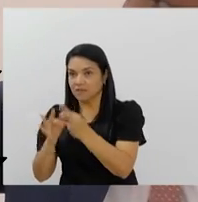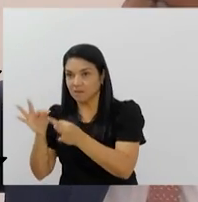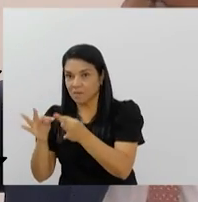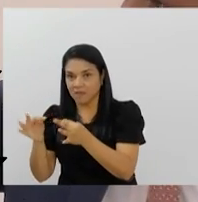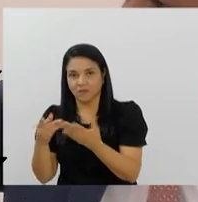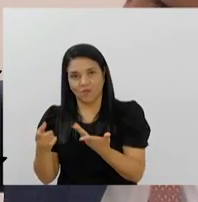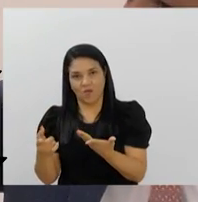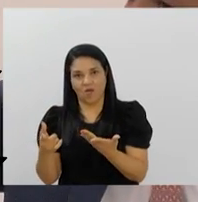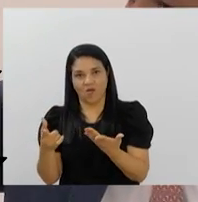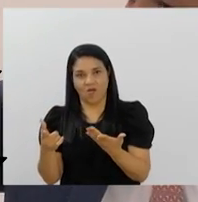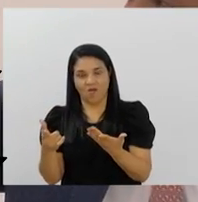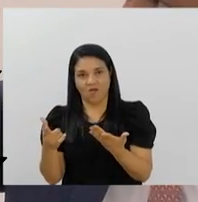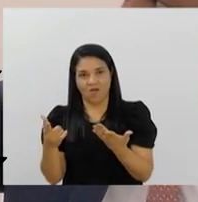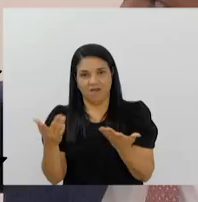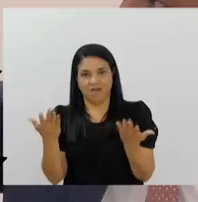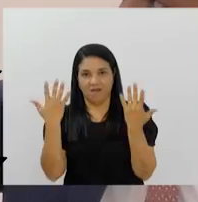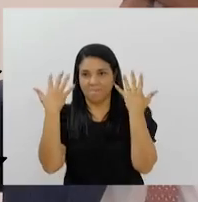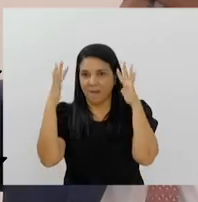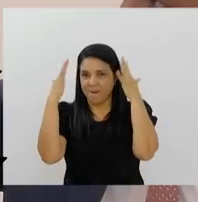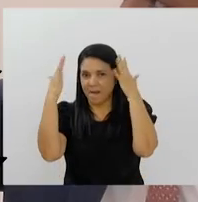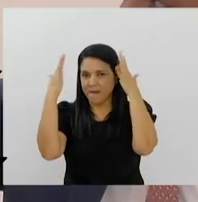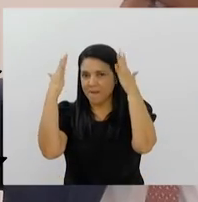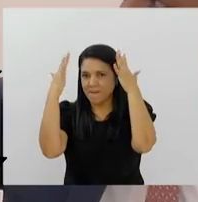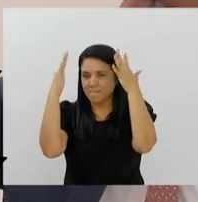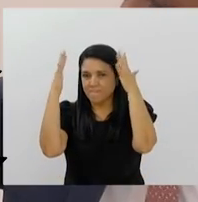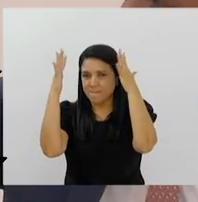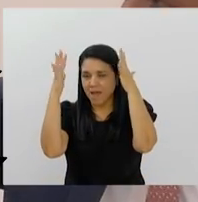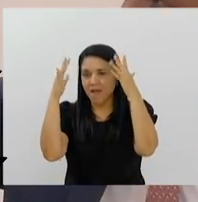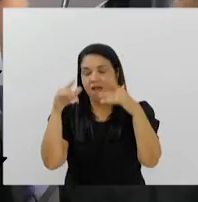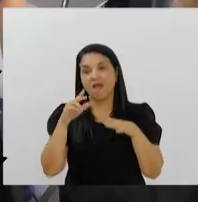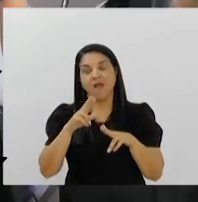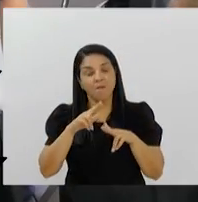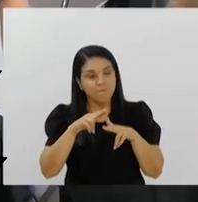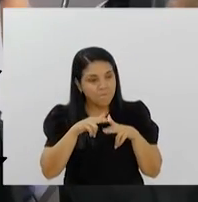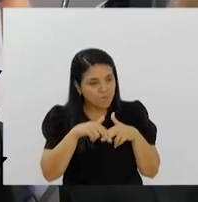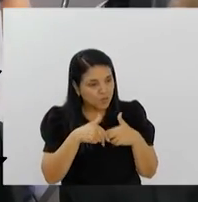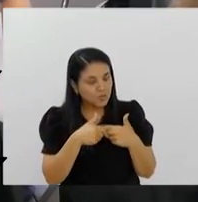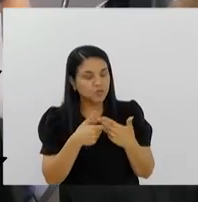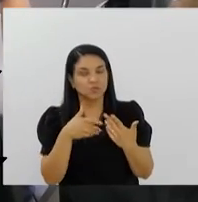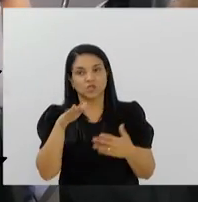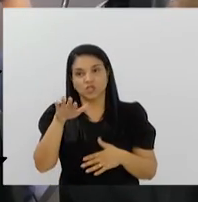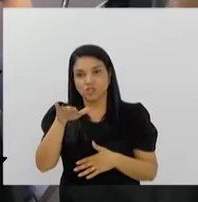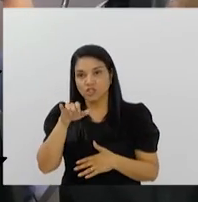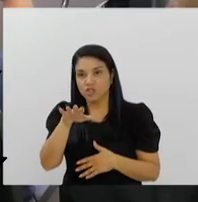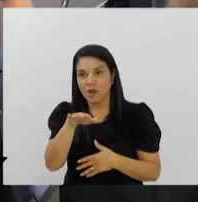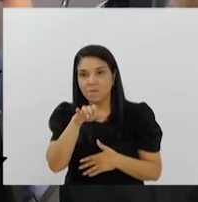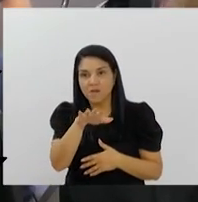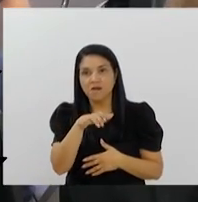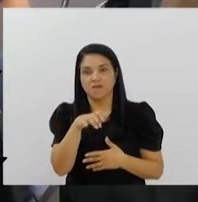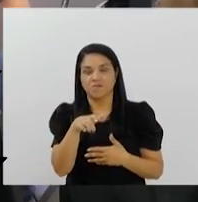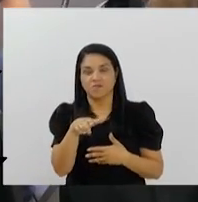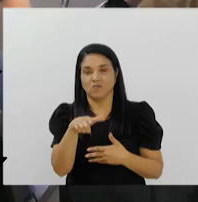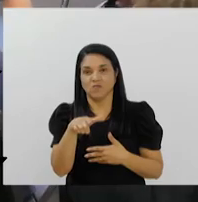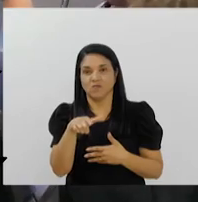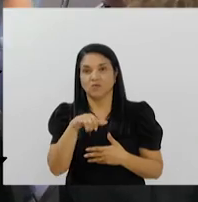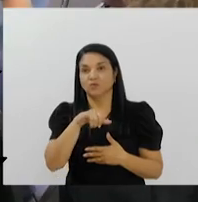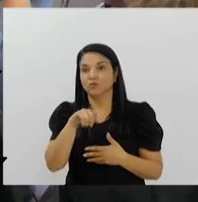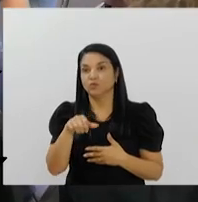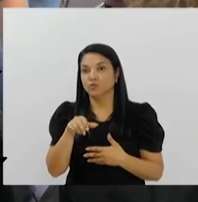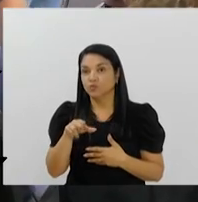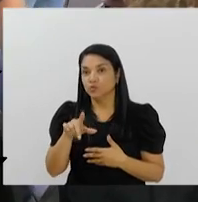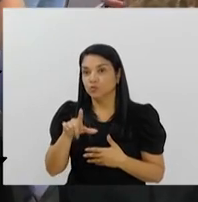Olha é por isso ti É vergonhoso é por isso que nós convocamos o E aí o O Júlio falou isso n É